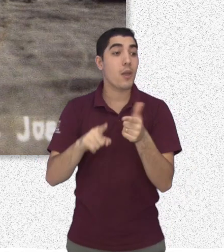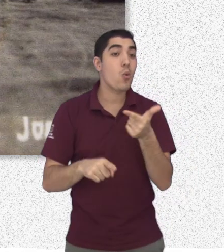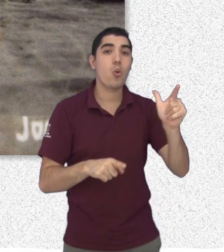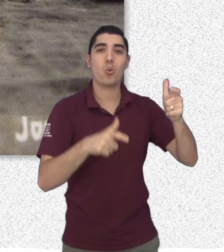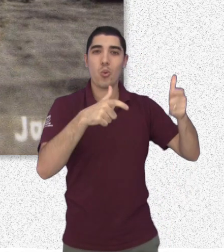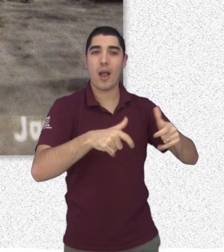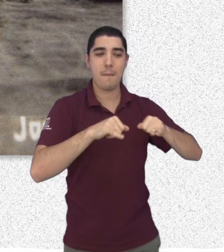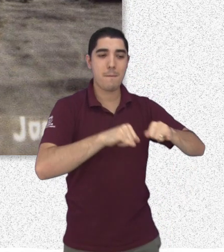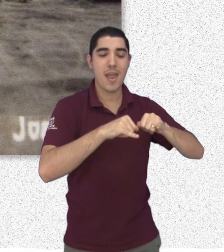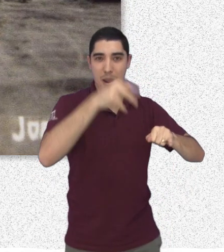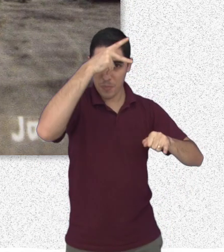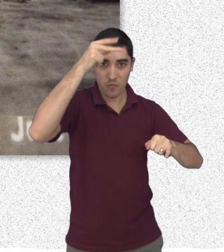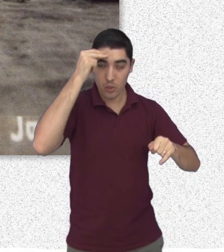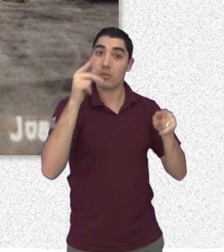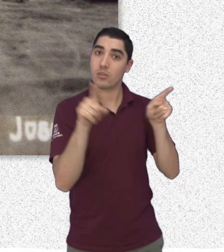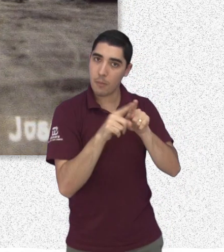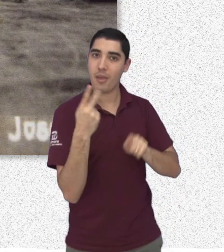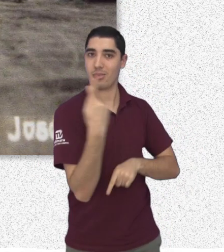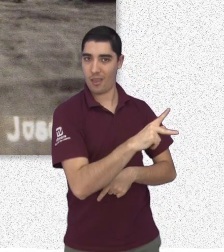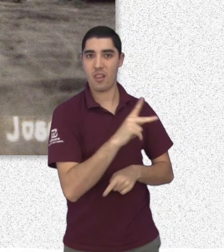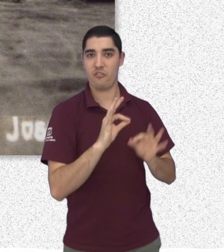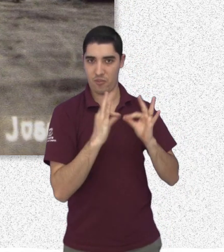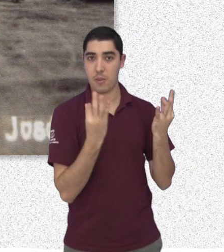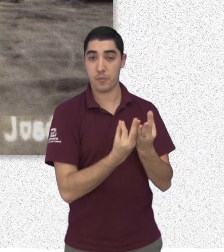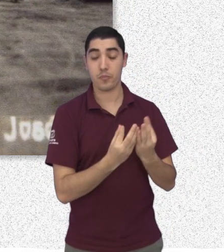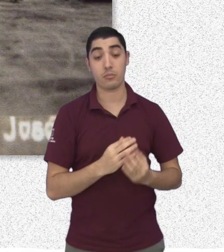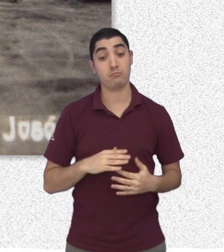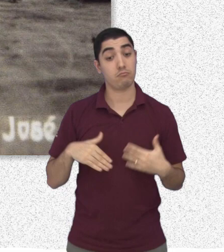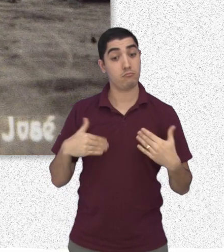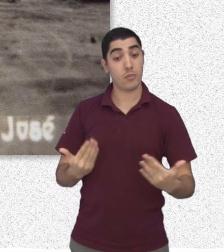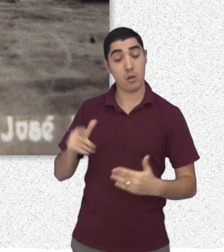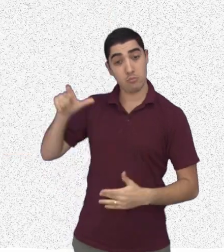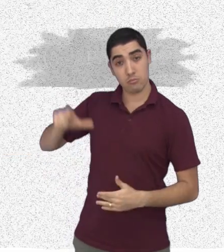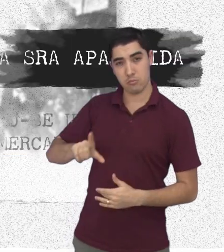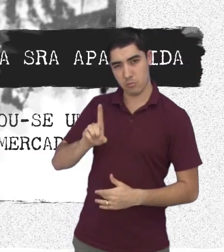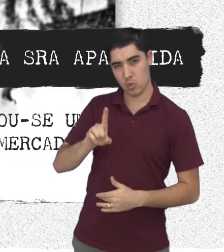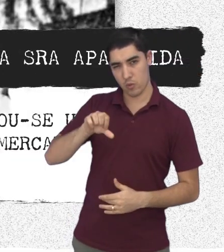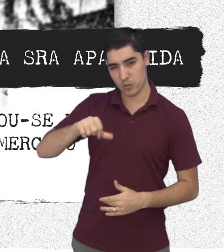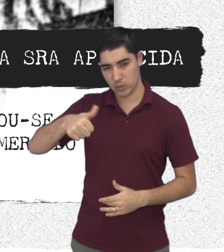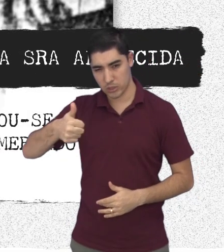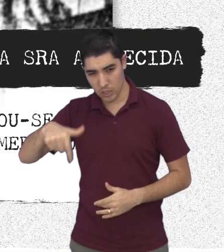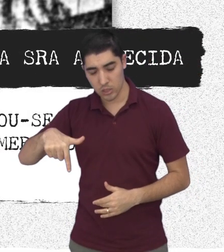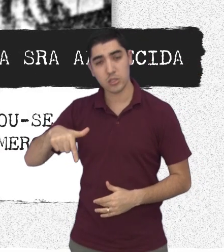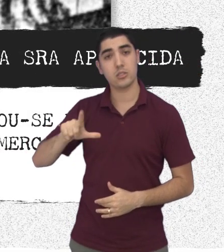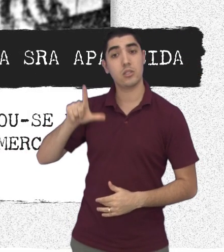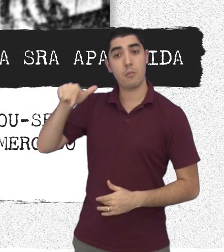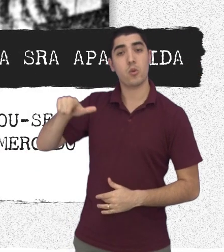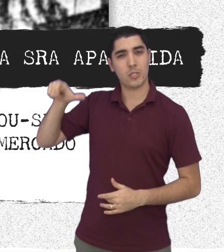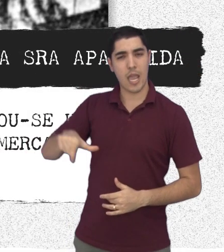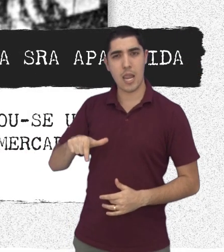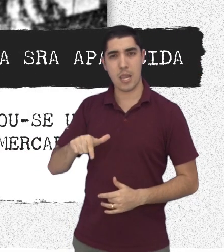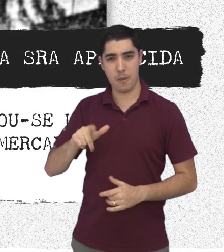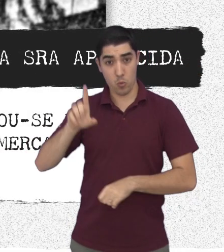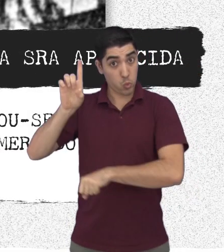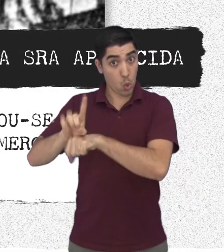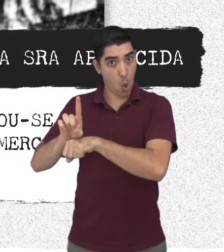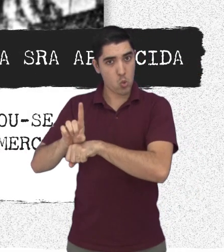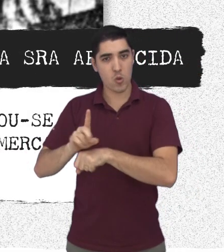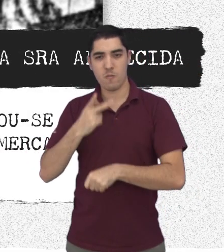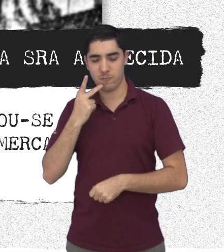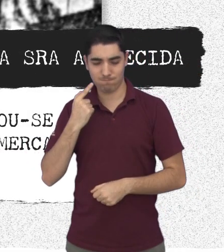em 1917, o próprio proprietário daqui doa o lugar que era da